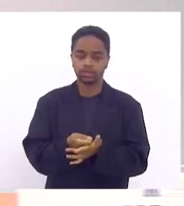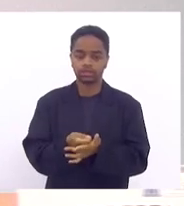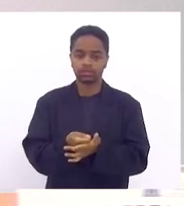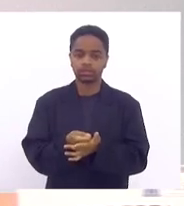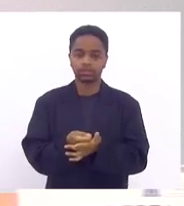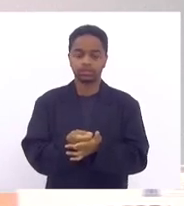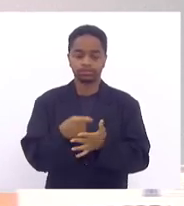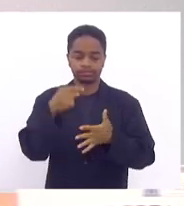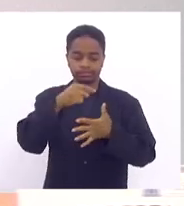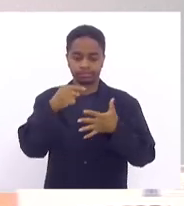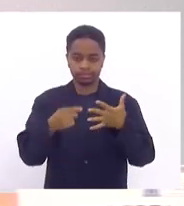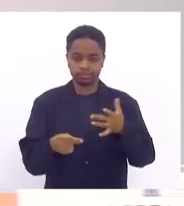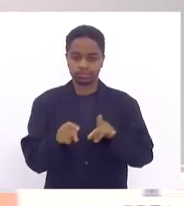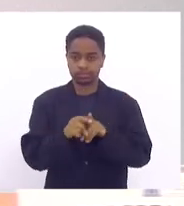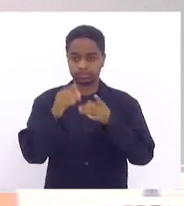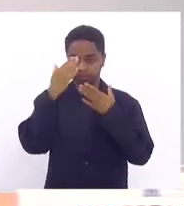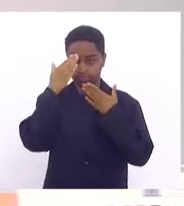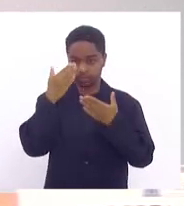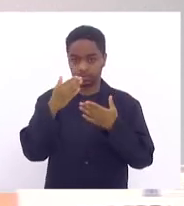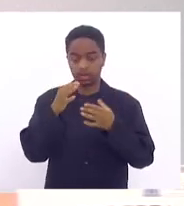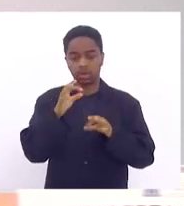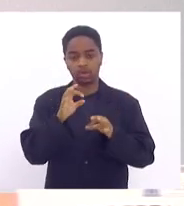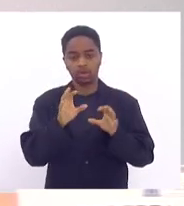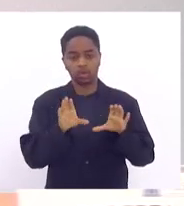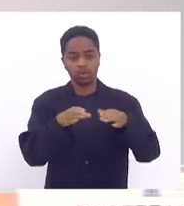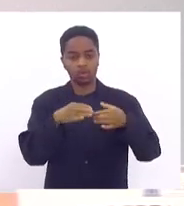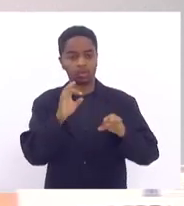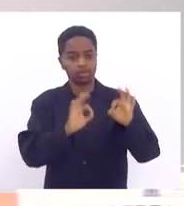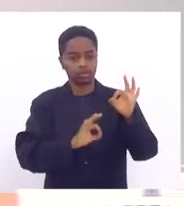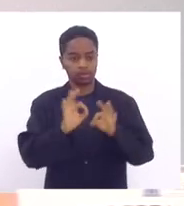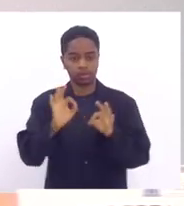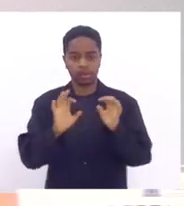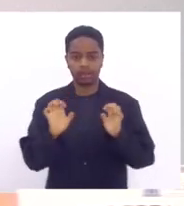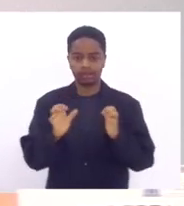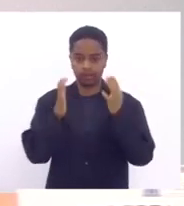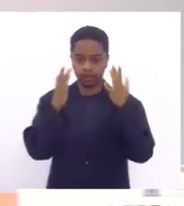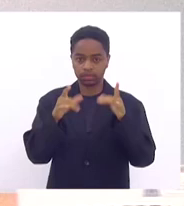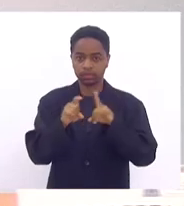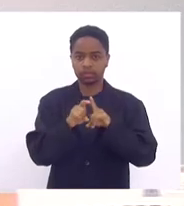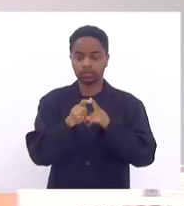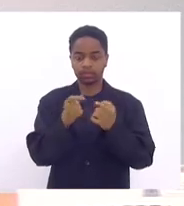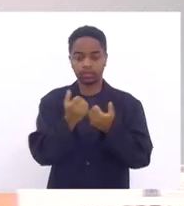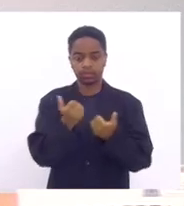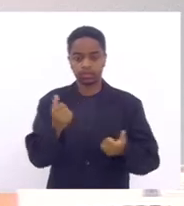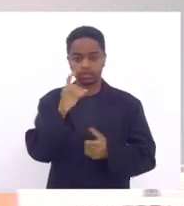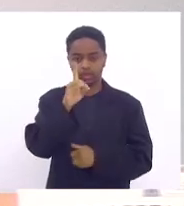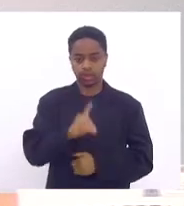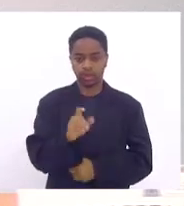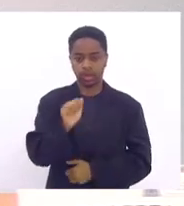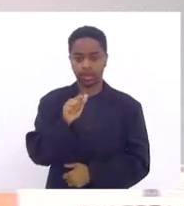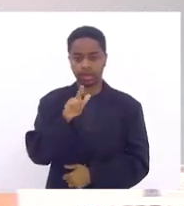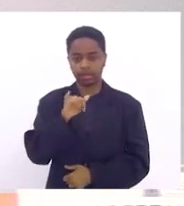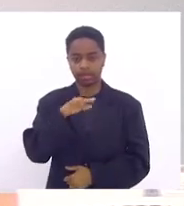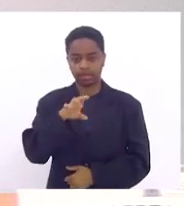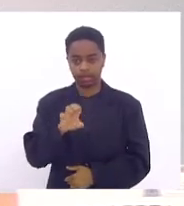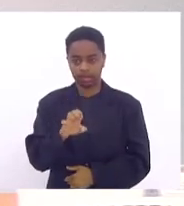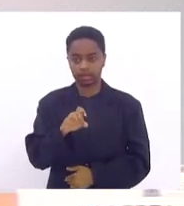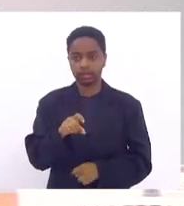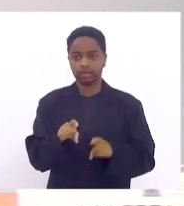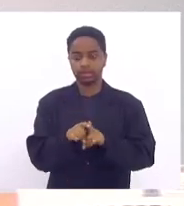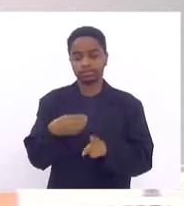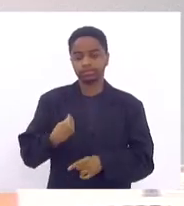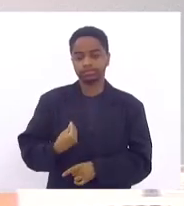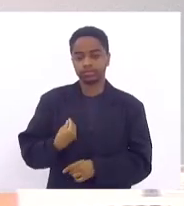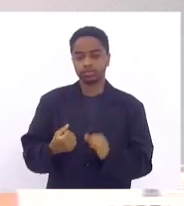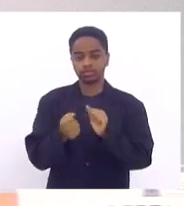cada ponto agradecer ao cerimonial da casa na pessoa da subdiretora Aline que também tá aqui com toda a